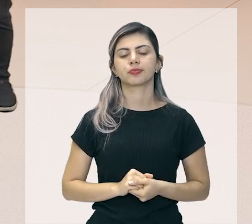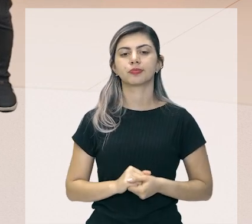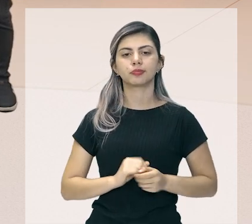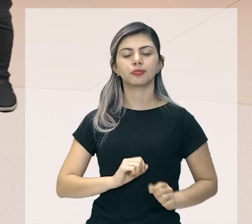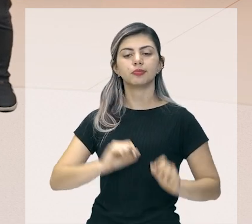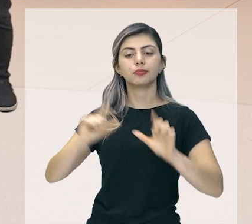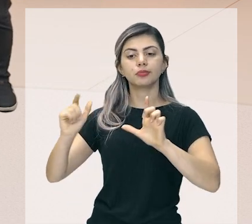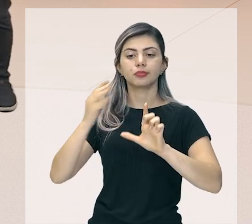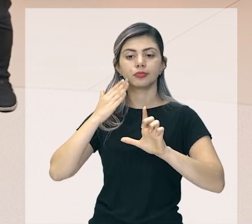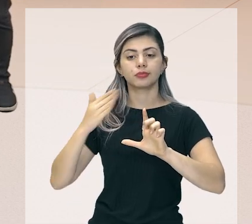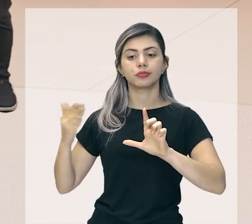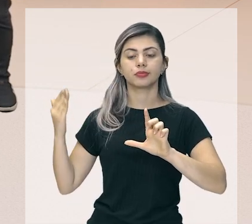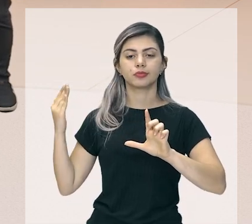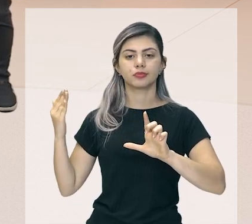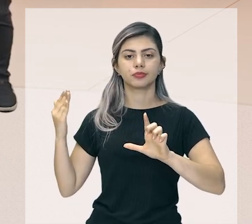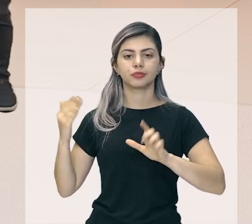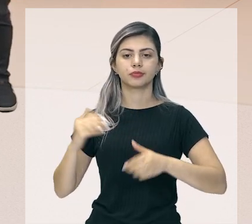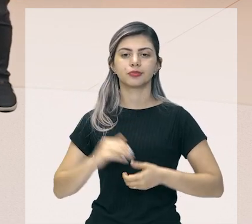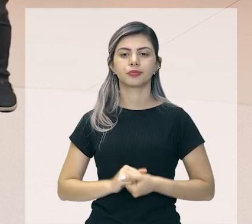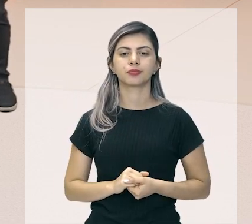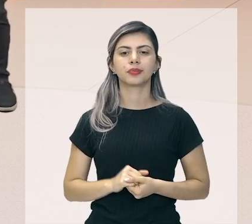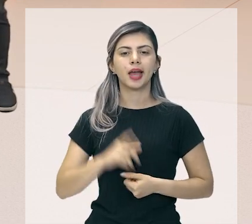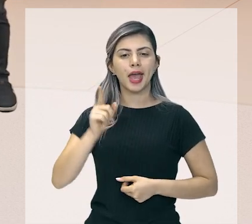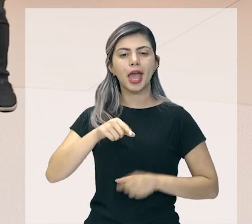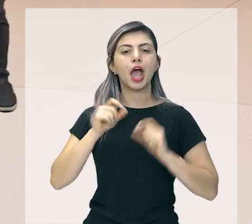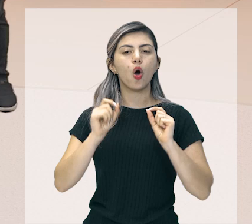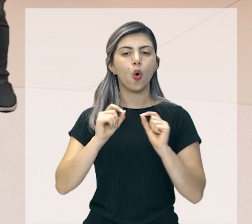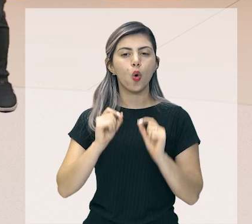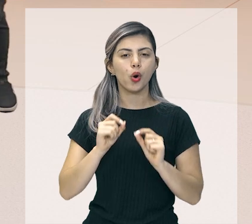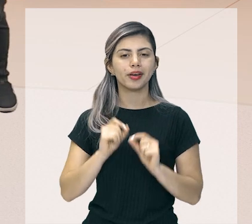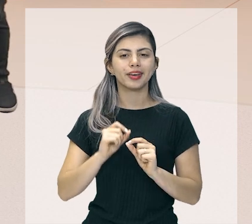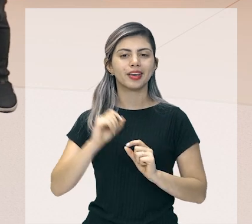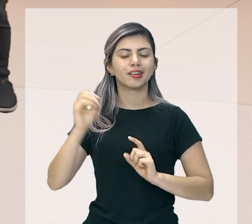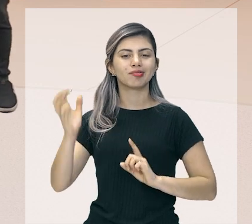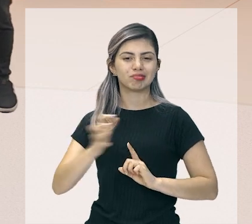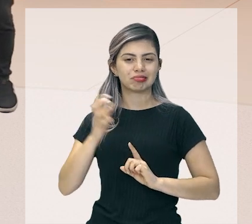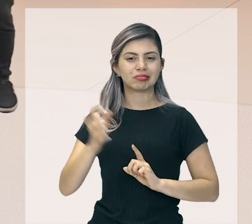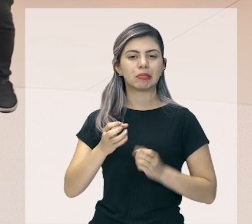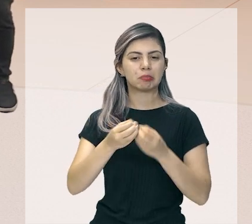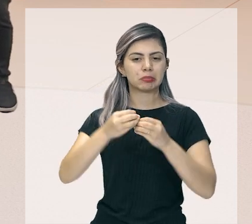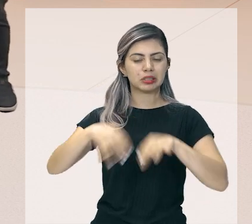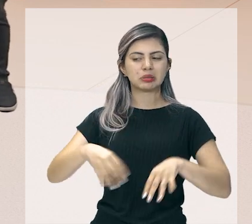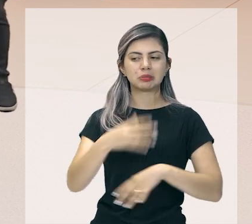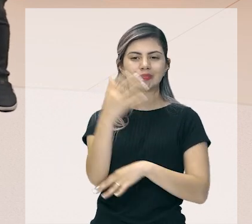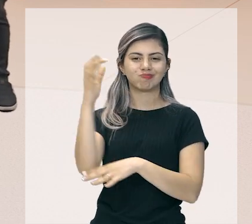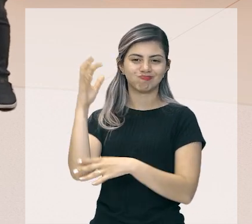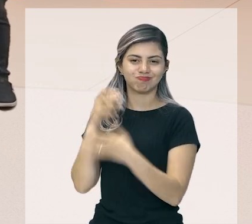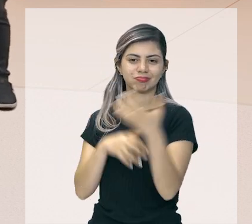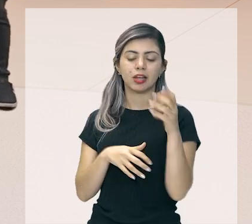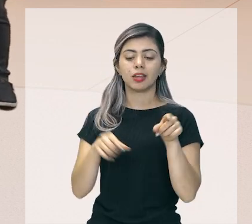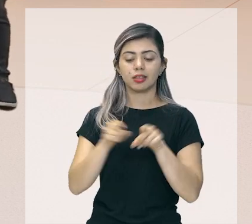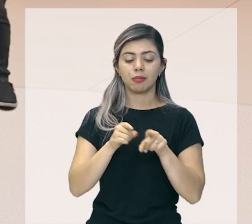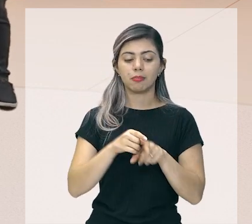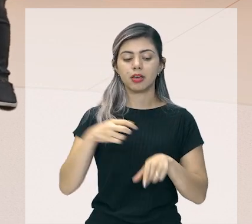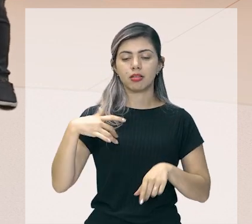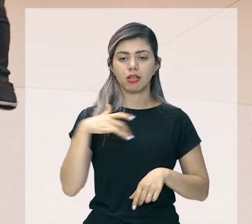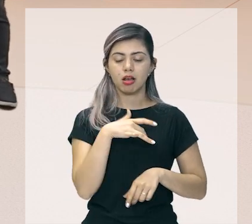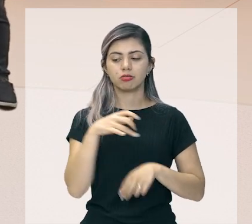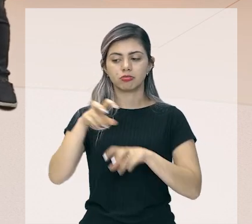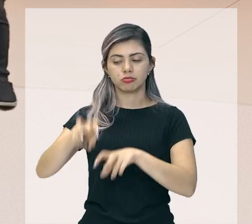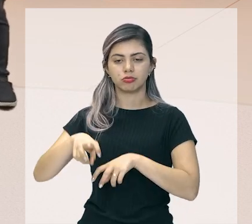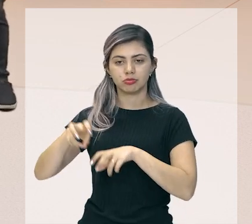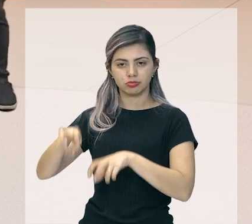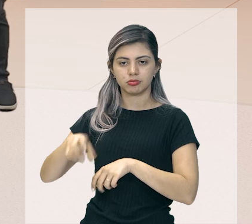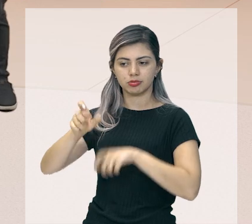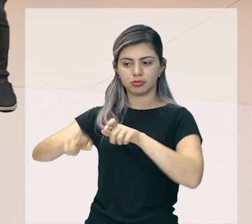outros ícones, né? Vamos lá para o primeiro ali, que é a questão dos impactos no ambiente e na saúde dos agricultores. gente que